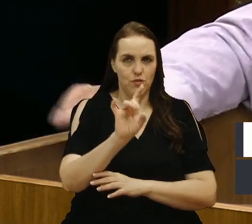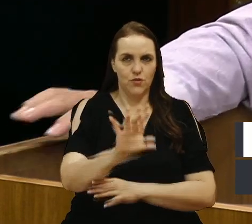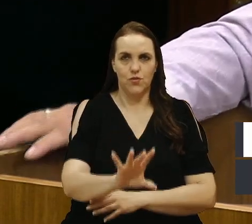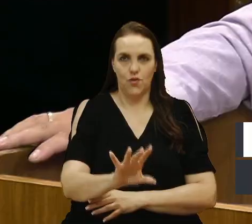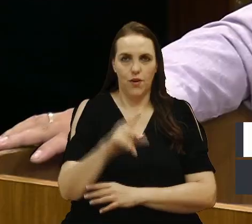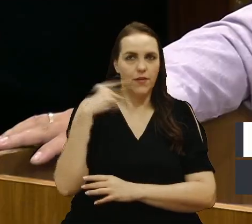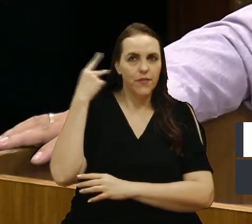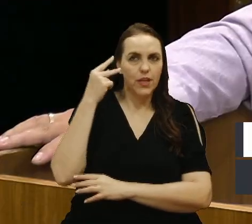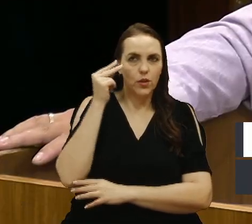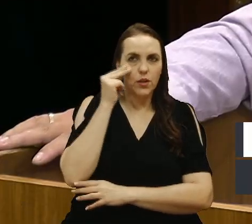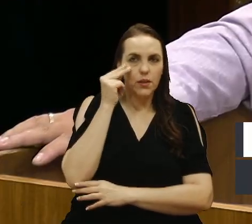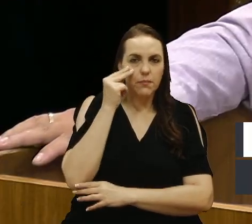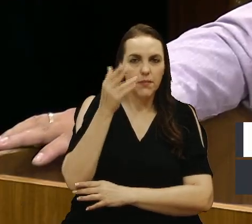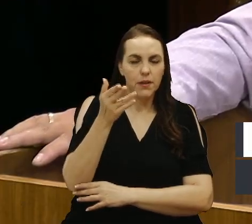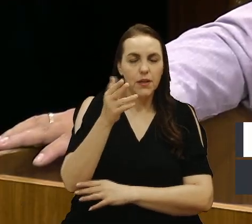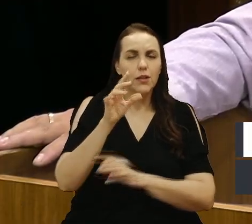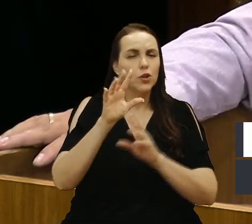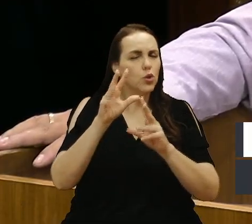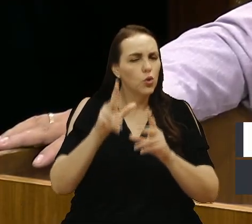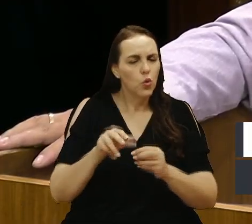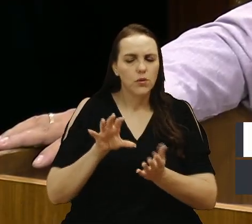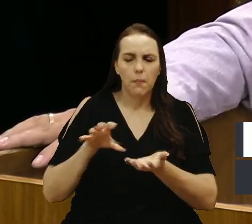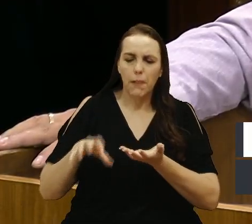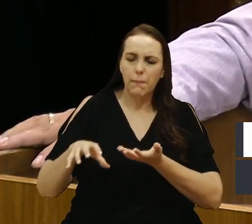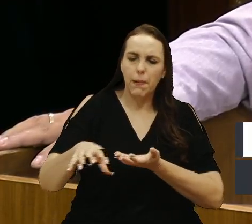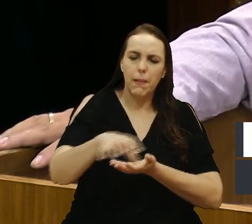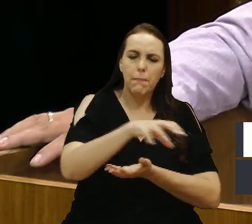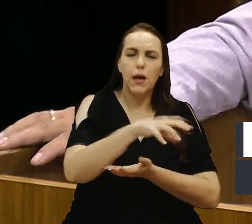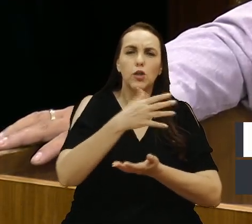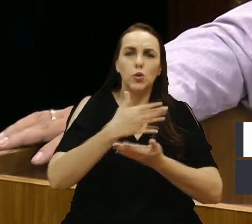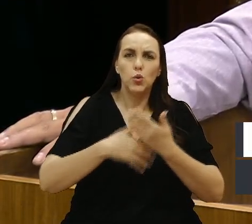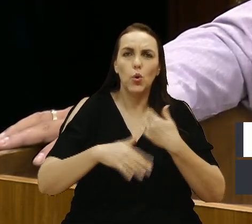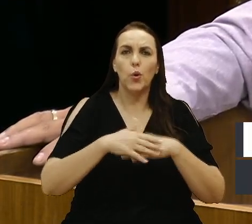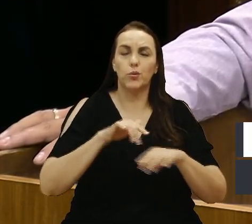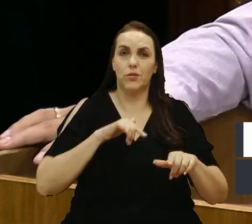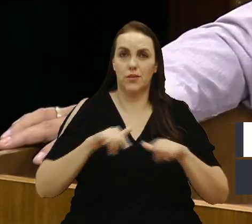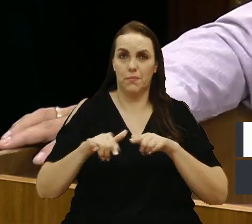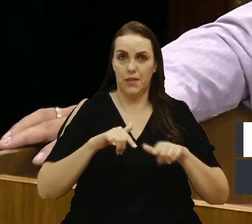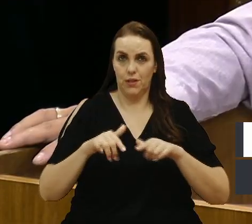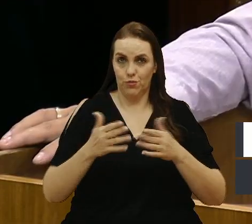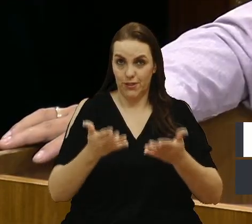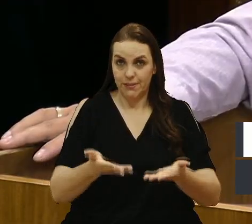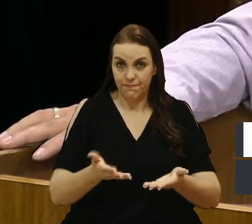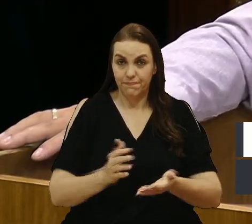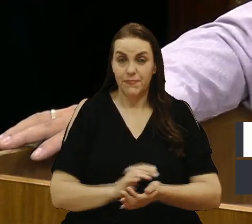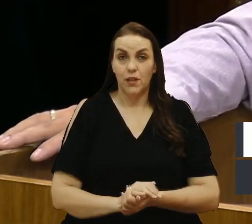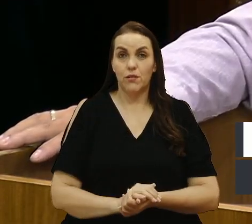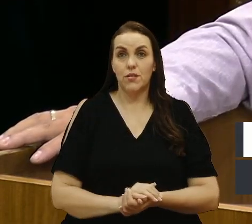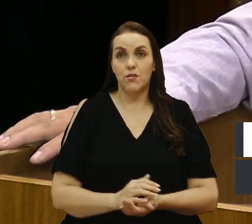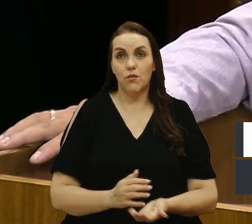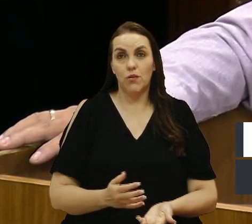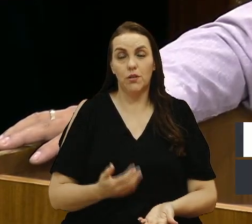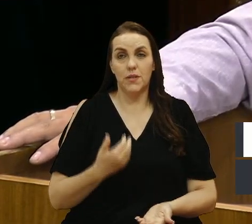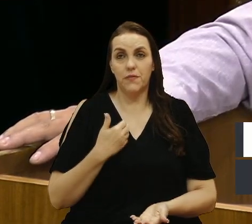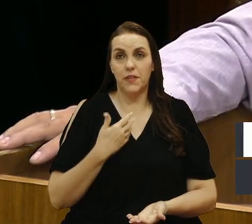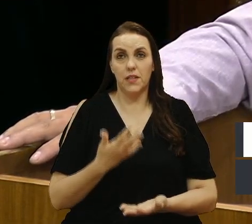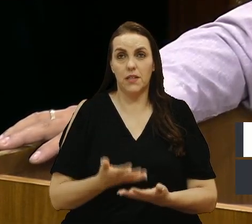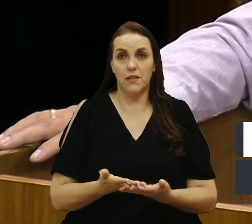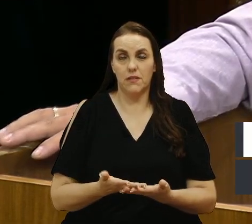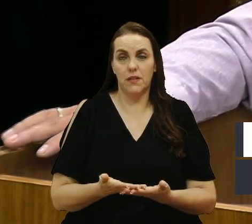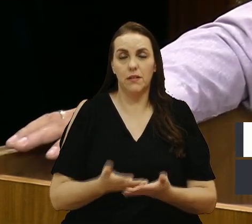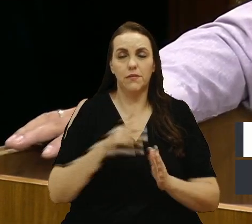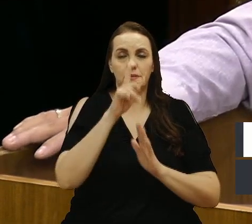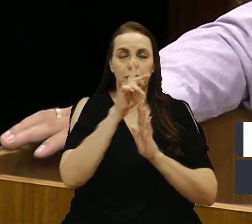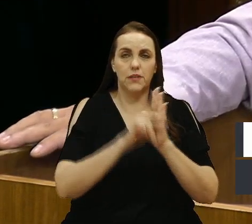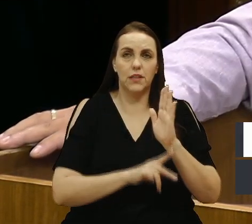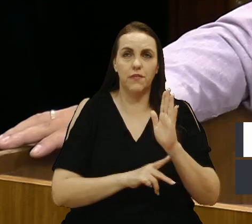as categorias, tudo onde a gente olha, a gente vê a mão de um trabalhador. E esse projeto não é